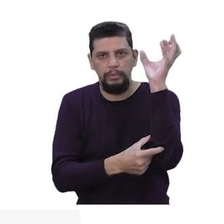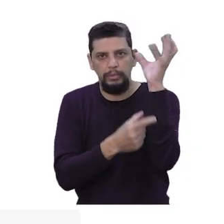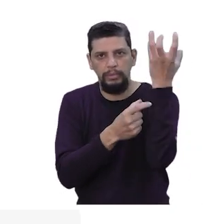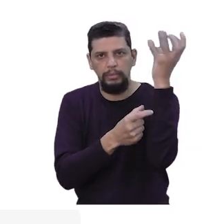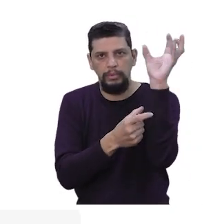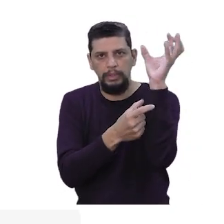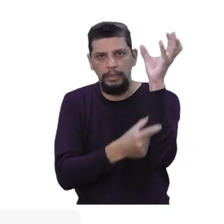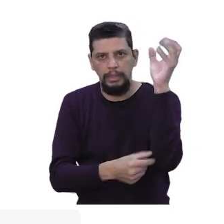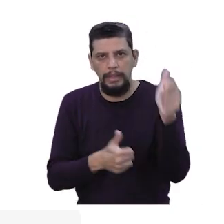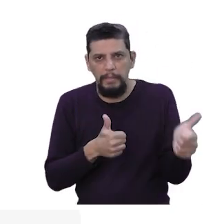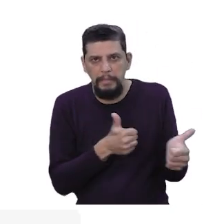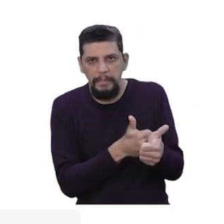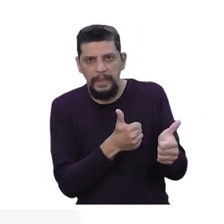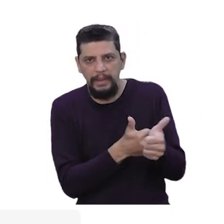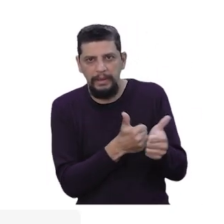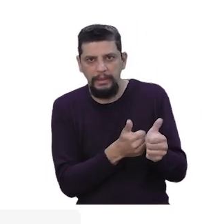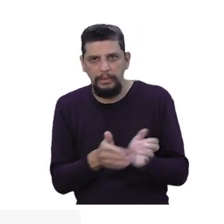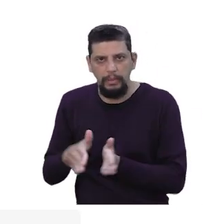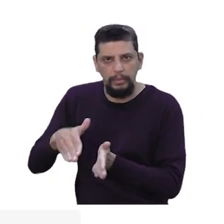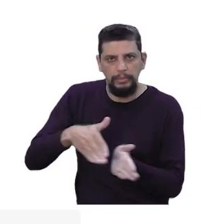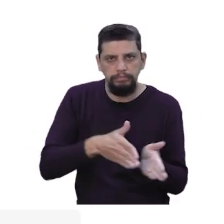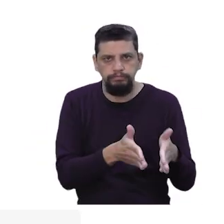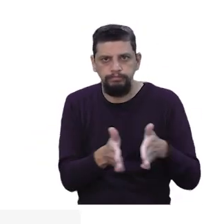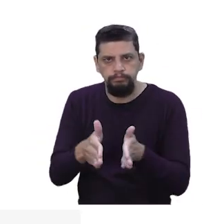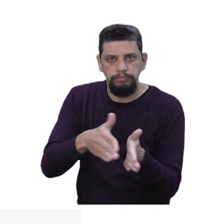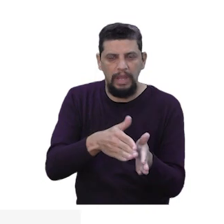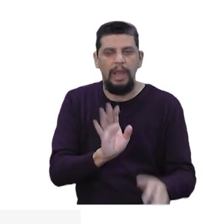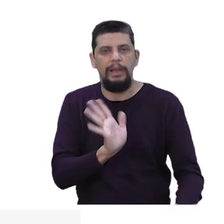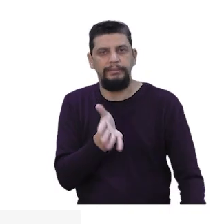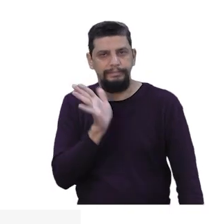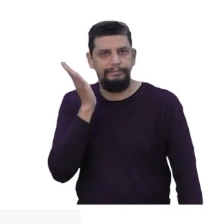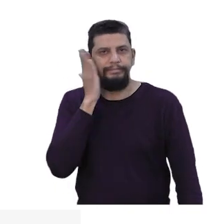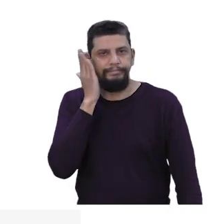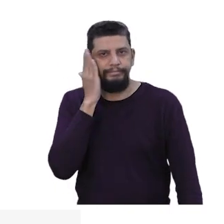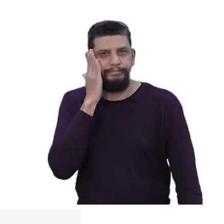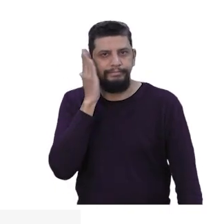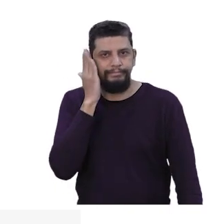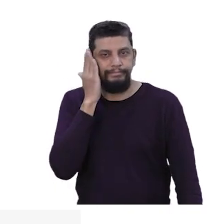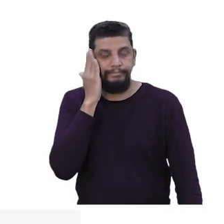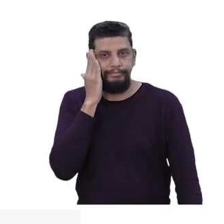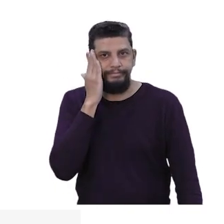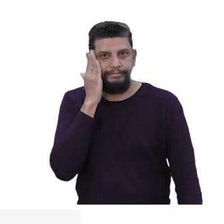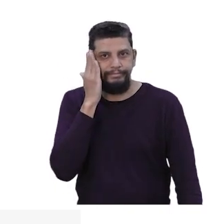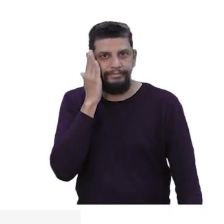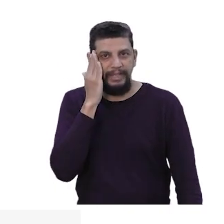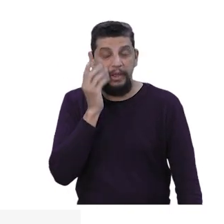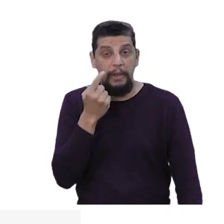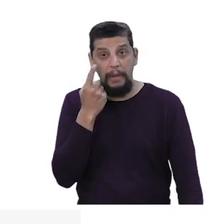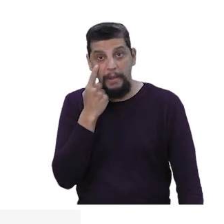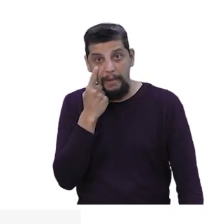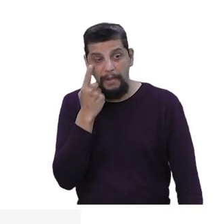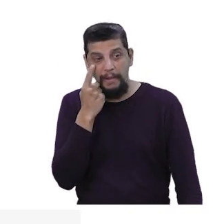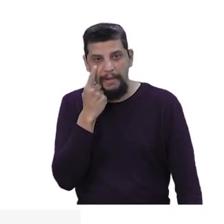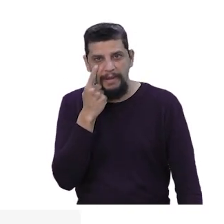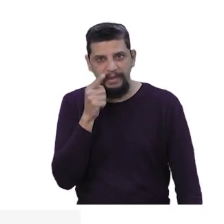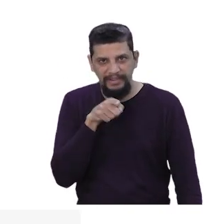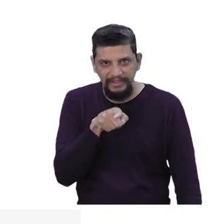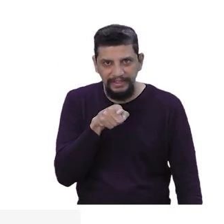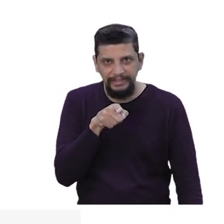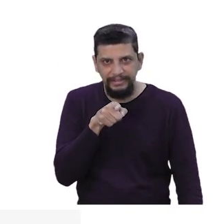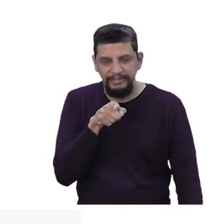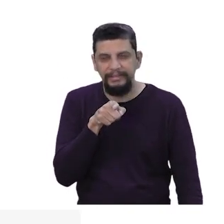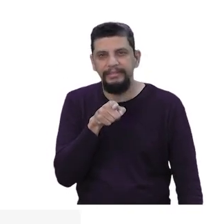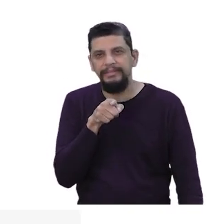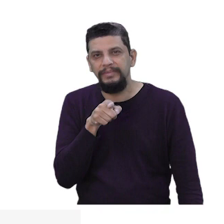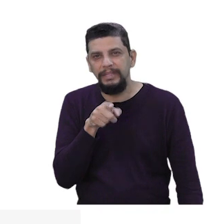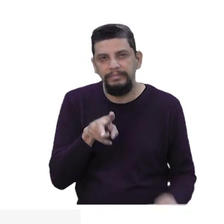tronco perto de um rio. Ih, já ouvi essa história hoje aqui, hein? Olha, vocês